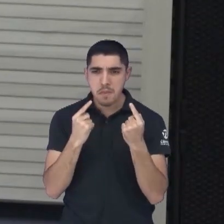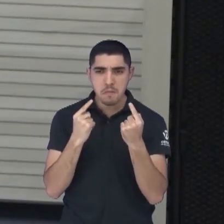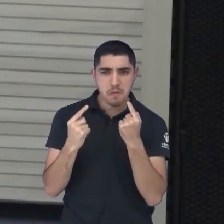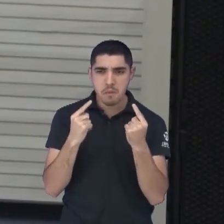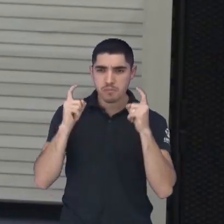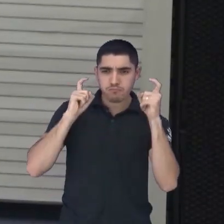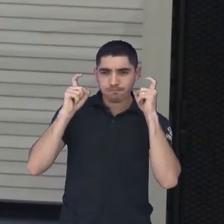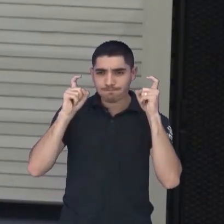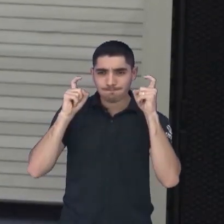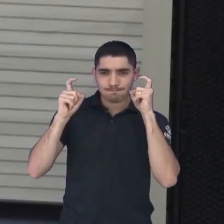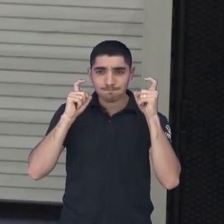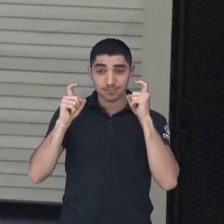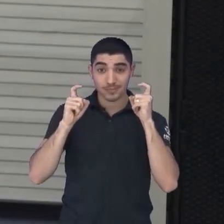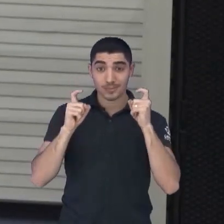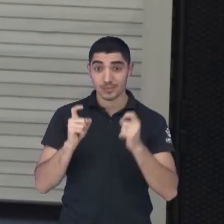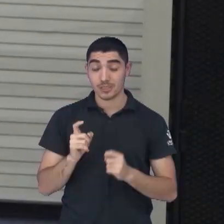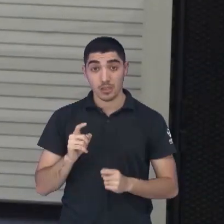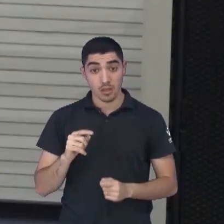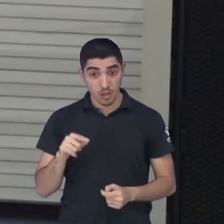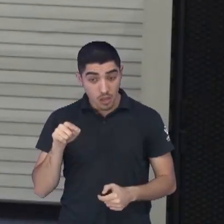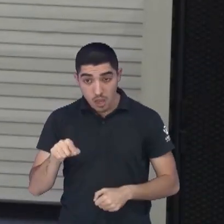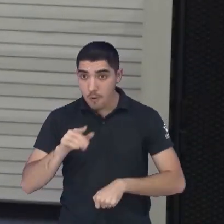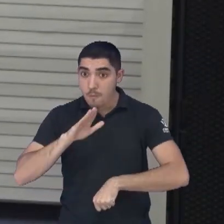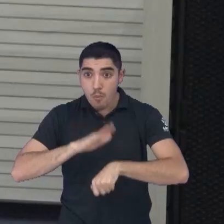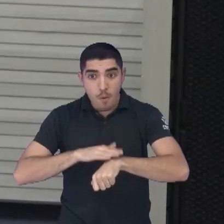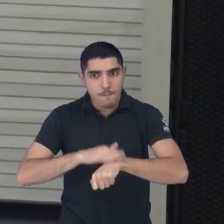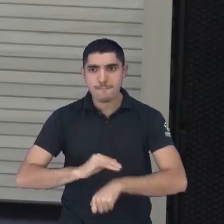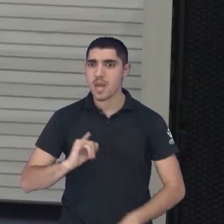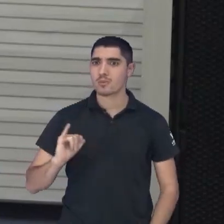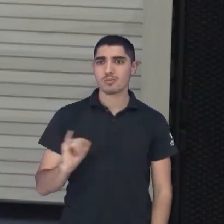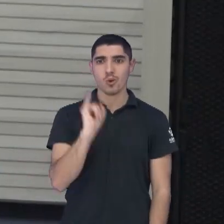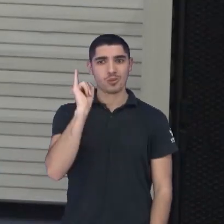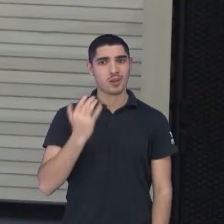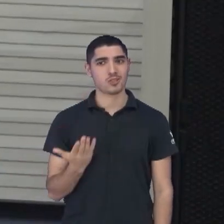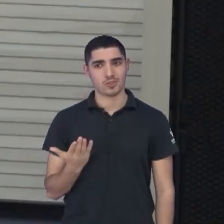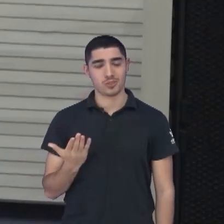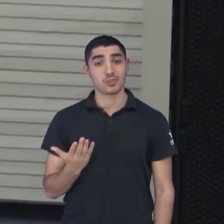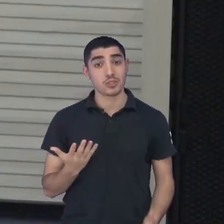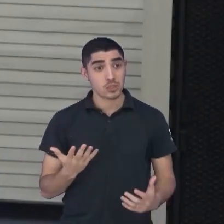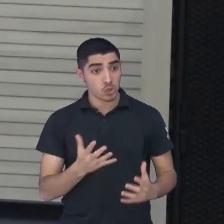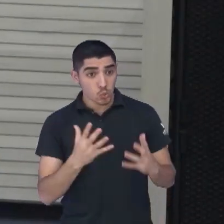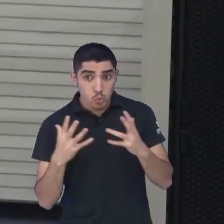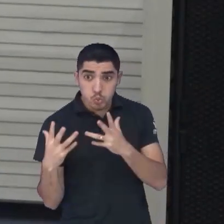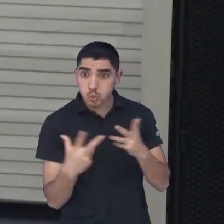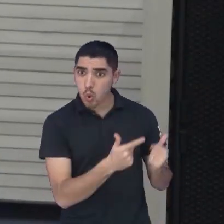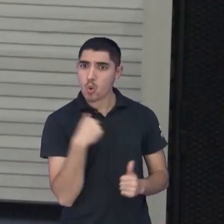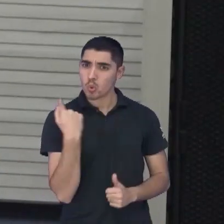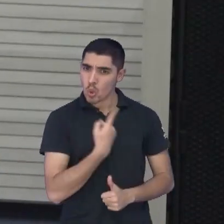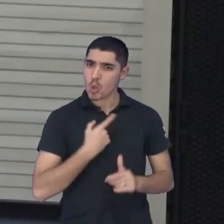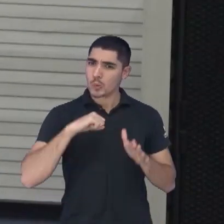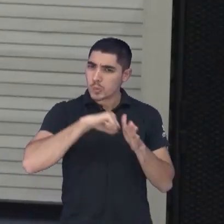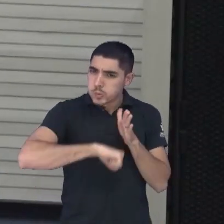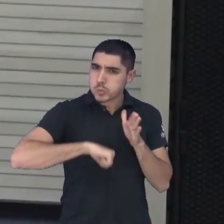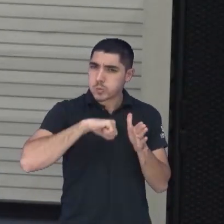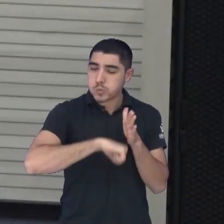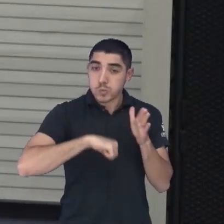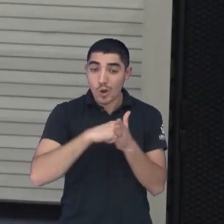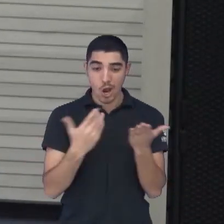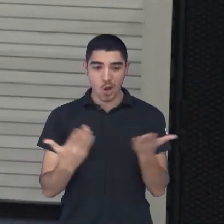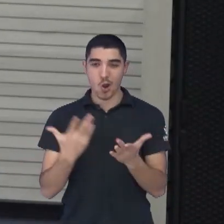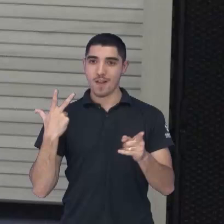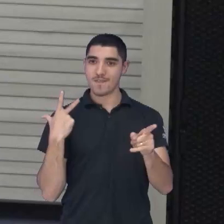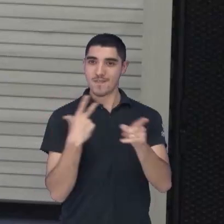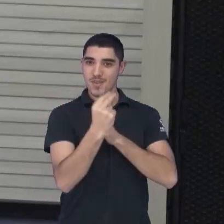Foi momentos muito importantes e quero dizer aqui que todos batalharam muito para essa vitória.